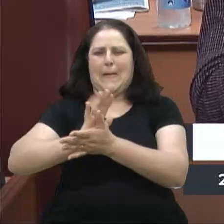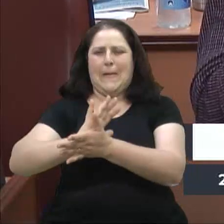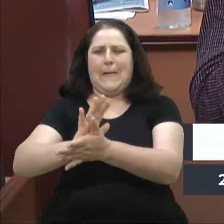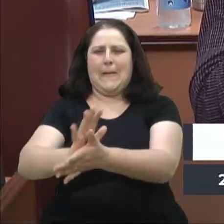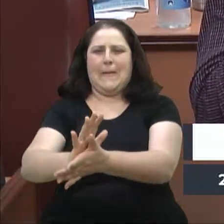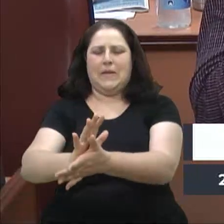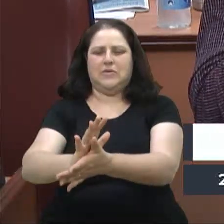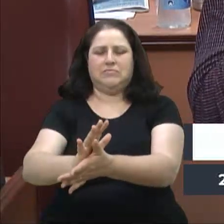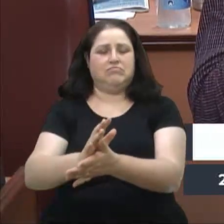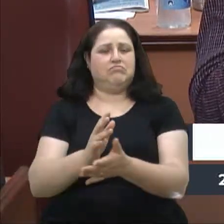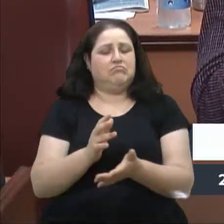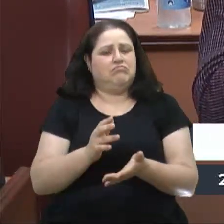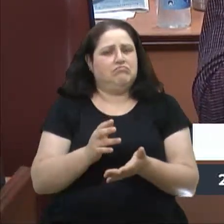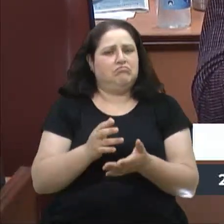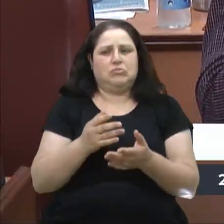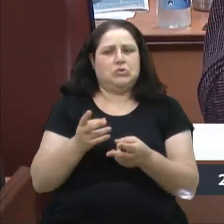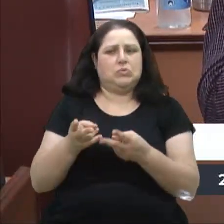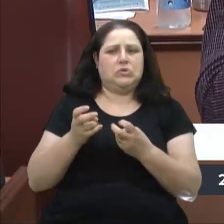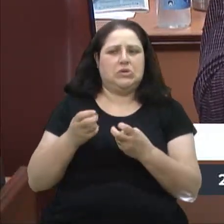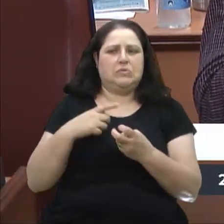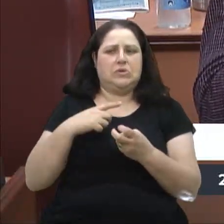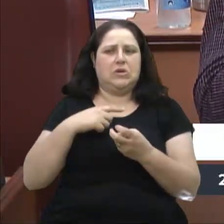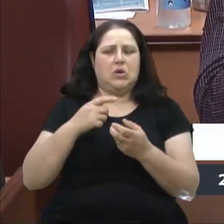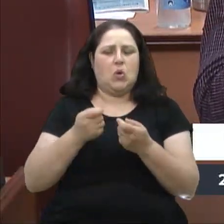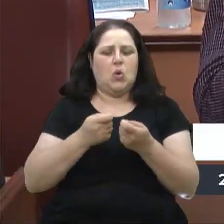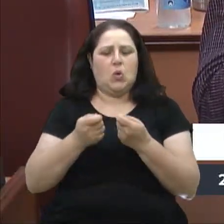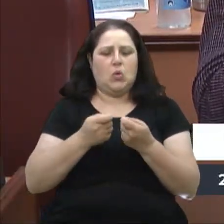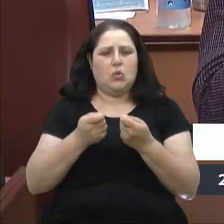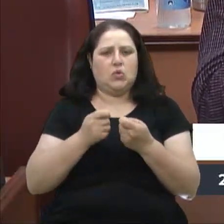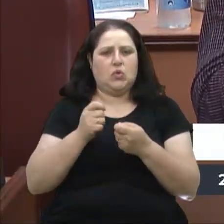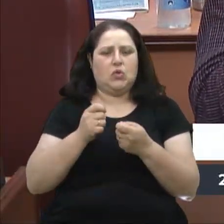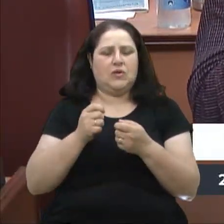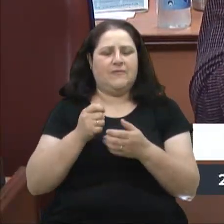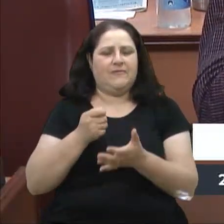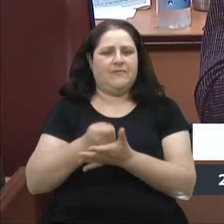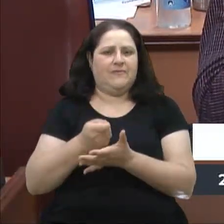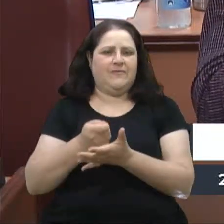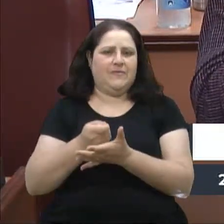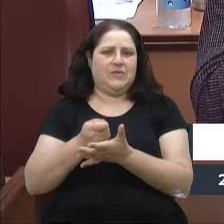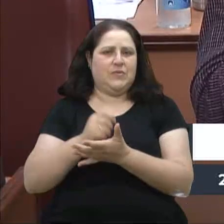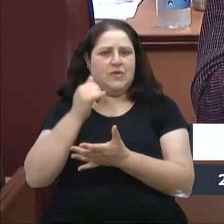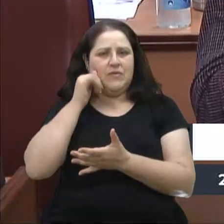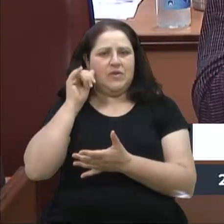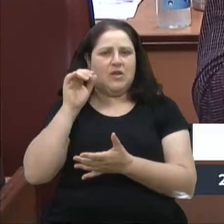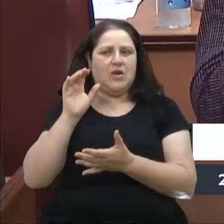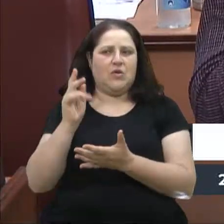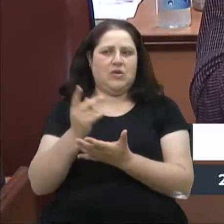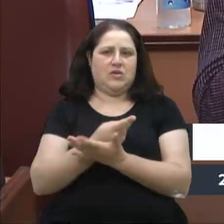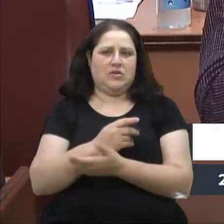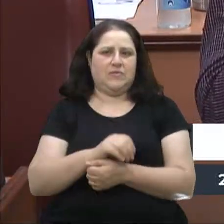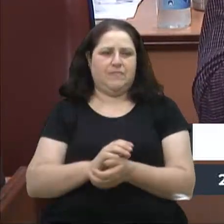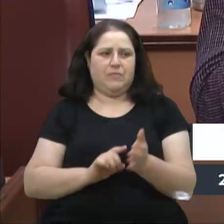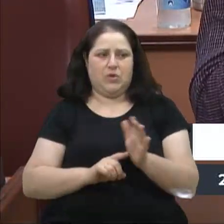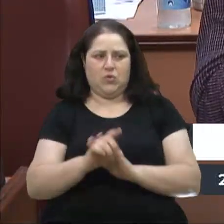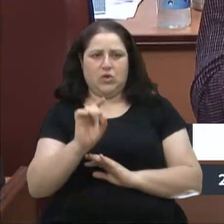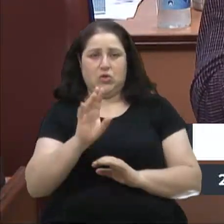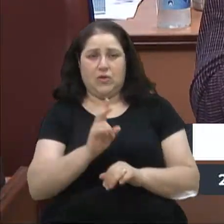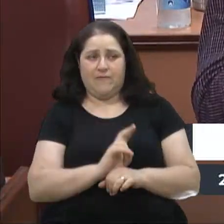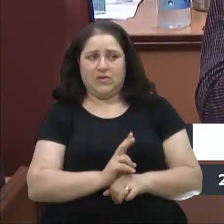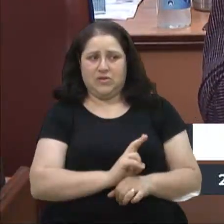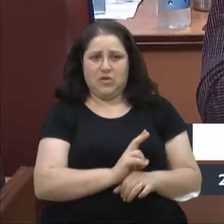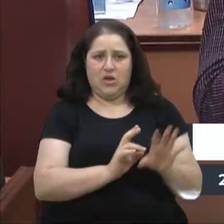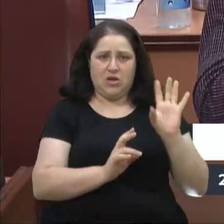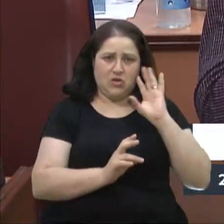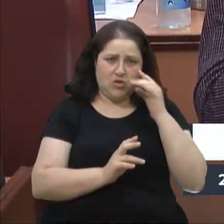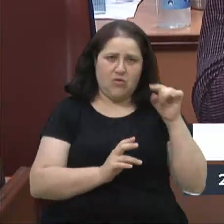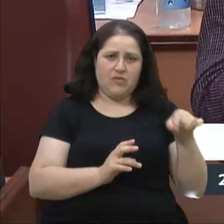controle mais severo para que isso não aconteça. A pergunta é, só a fiscalização resolve